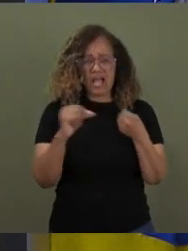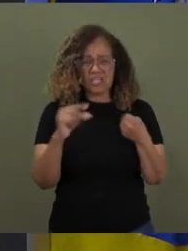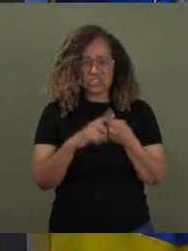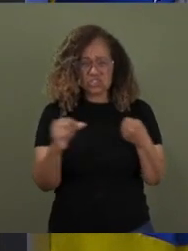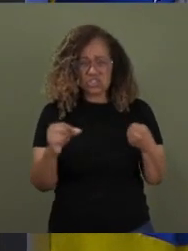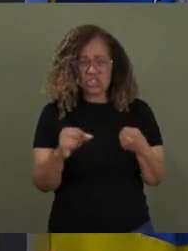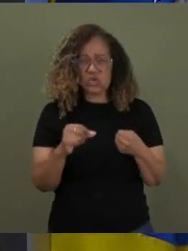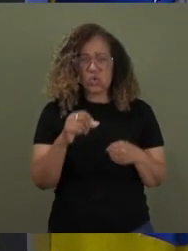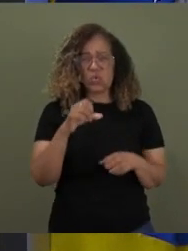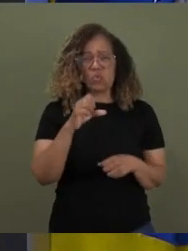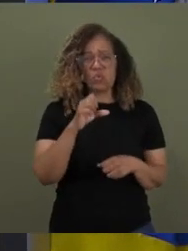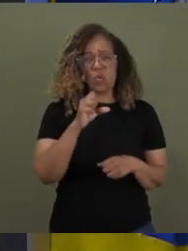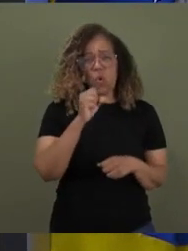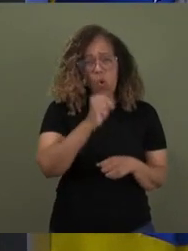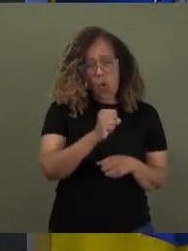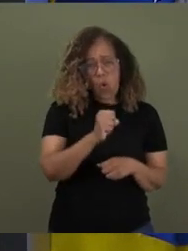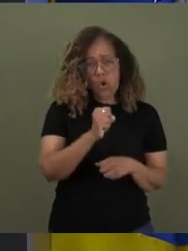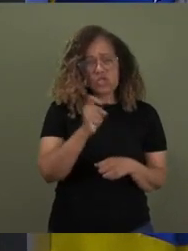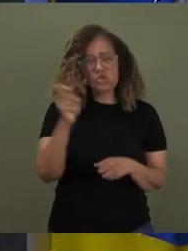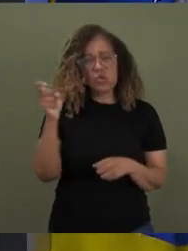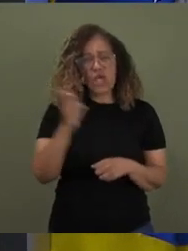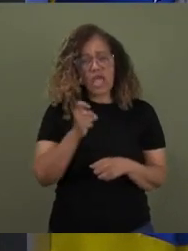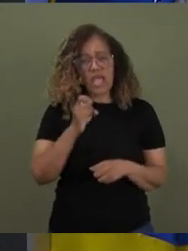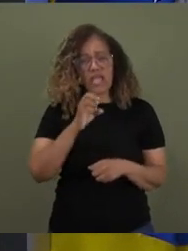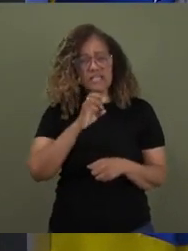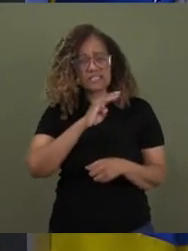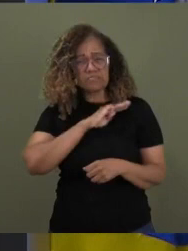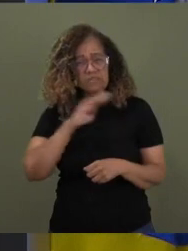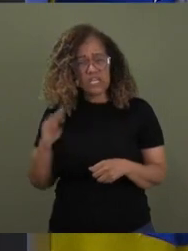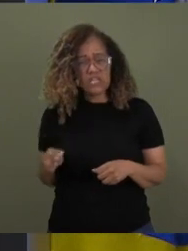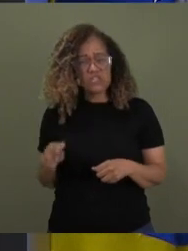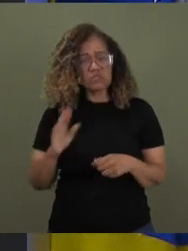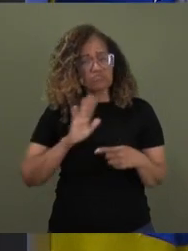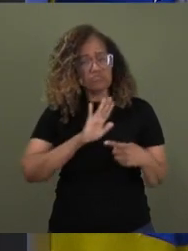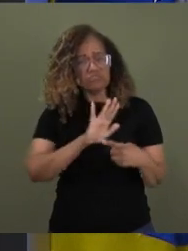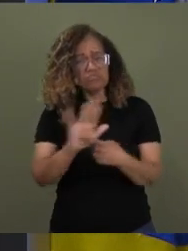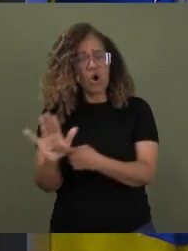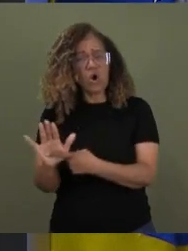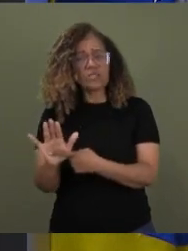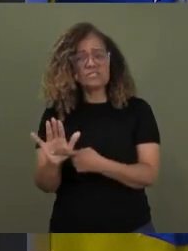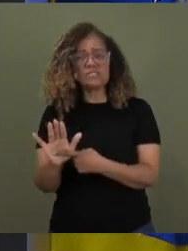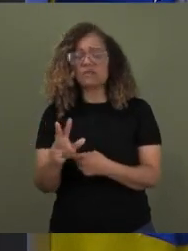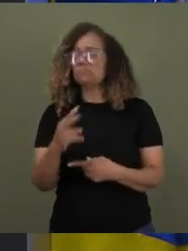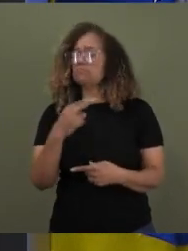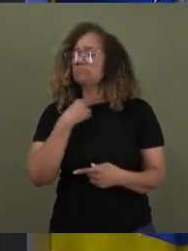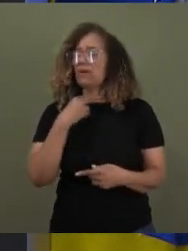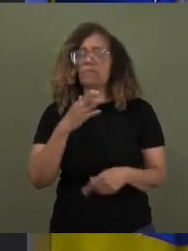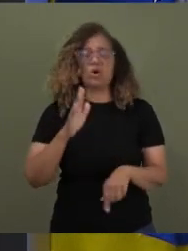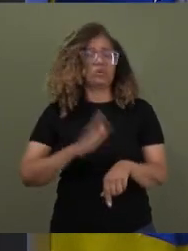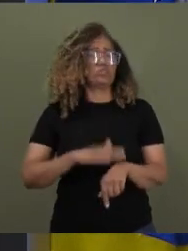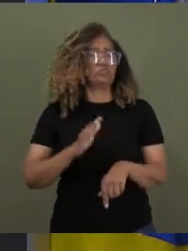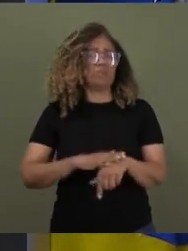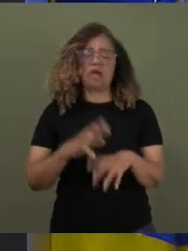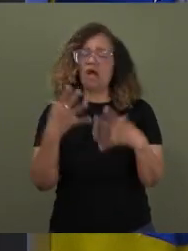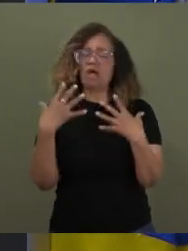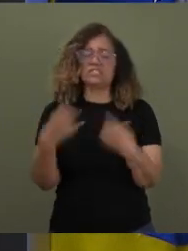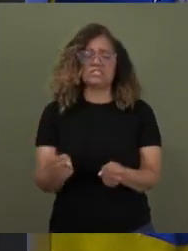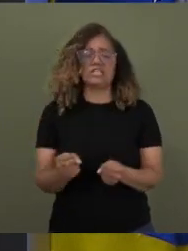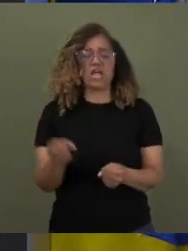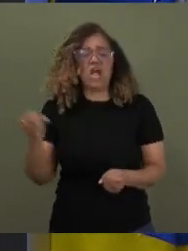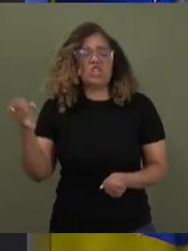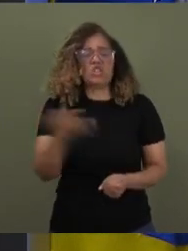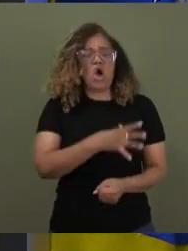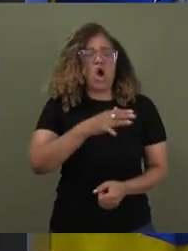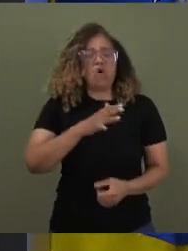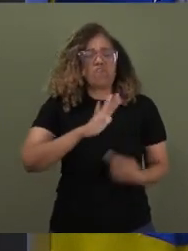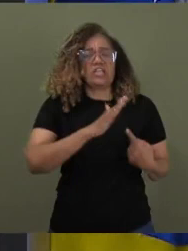desses 8 ex-ministros mostra um consenso de que nós não podemos tolerar essa nova tecnologia